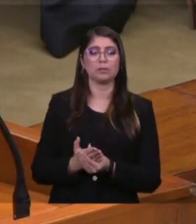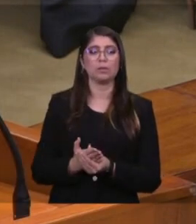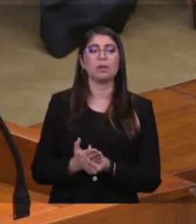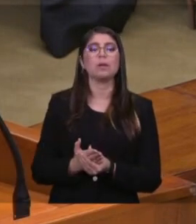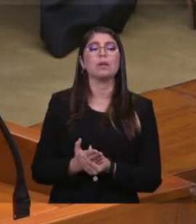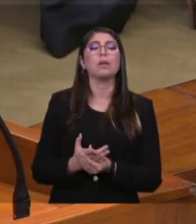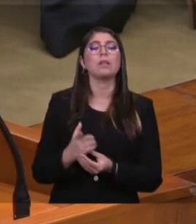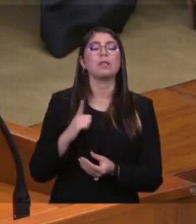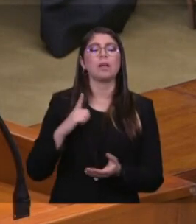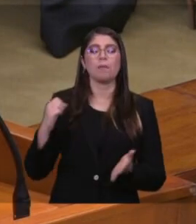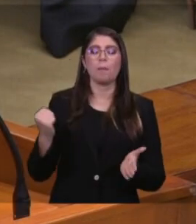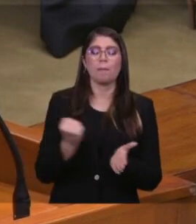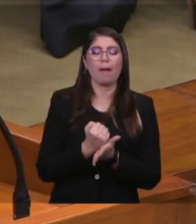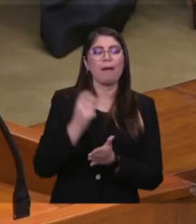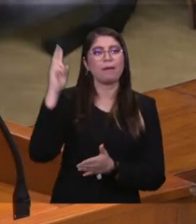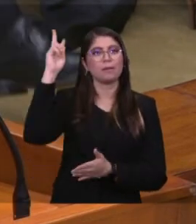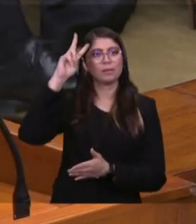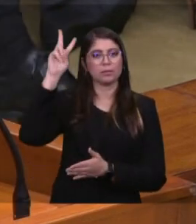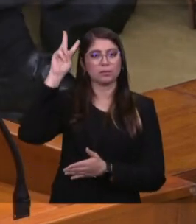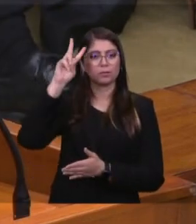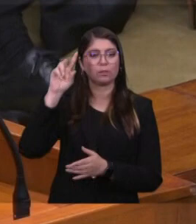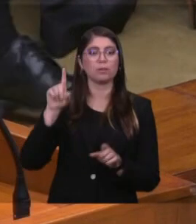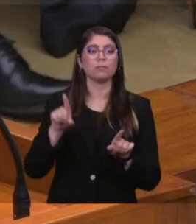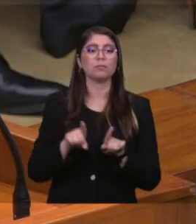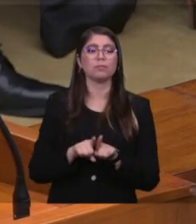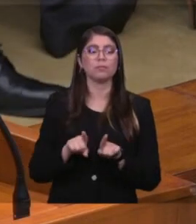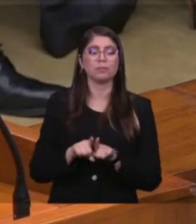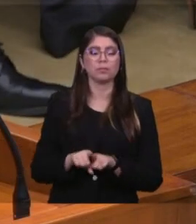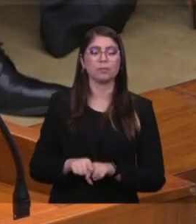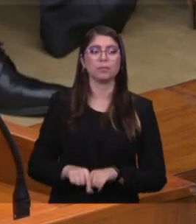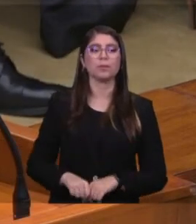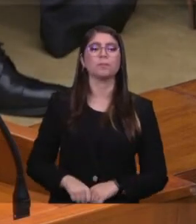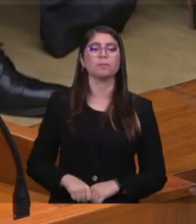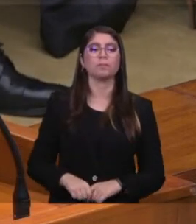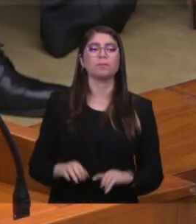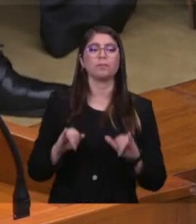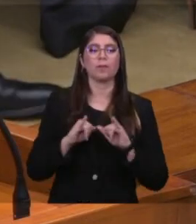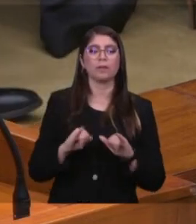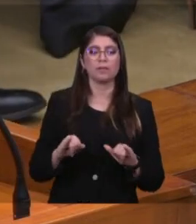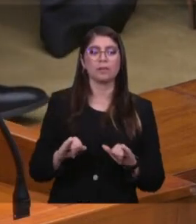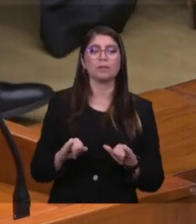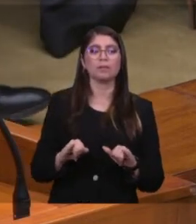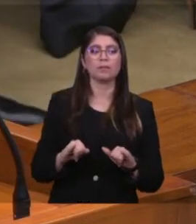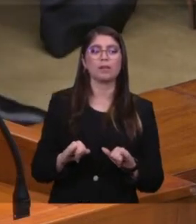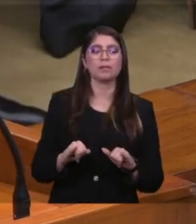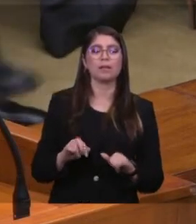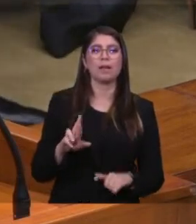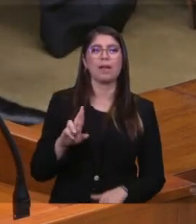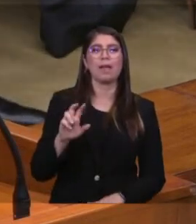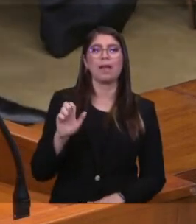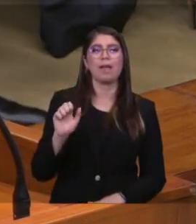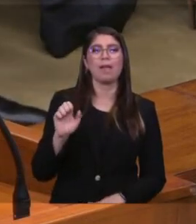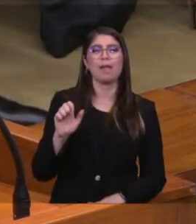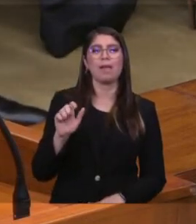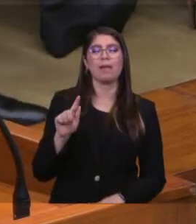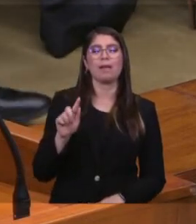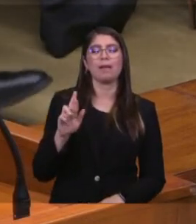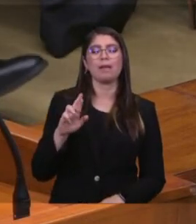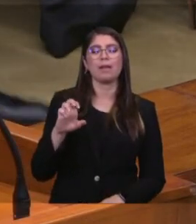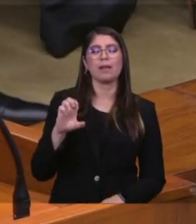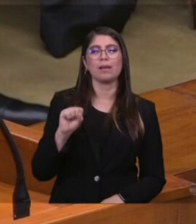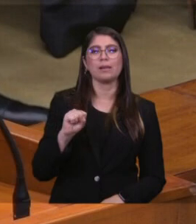cunho histórico e, mais do que isso, ministra Carmen, dizer que regressividade tributária não tributa.